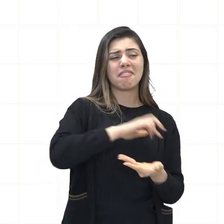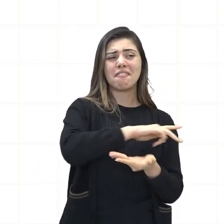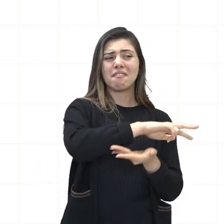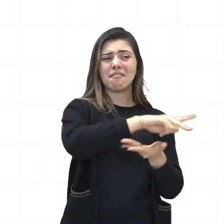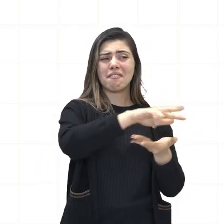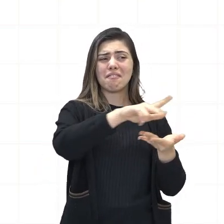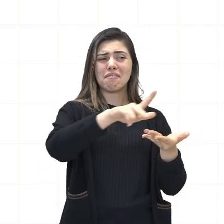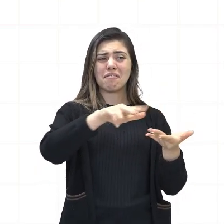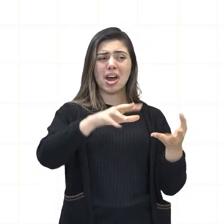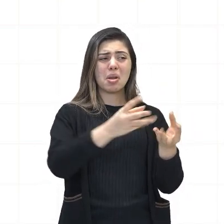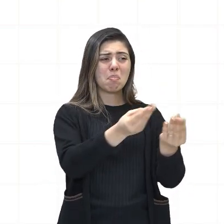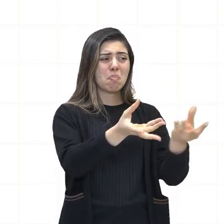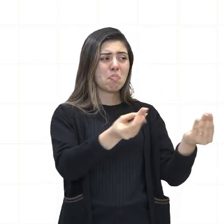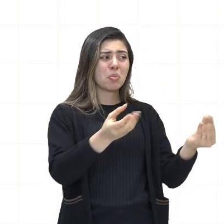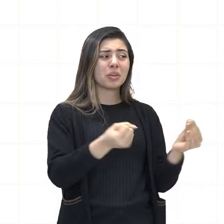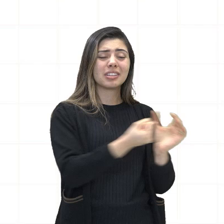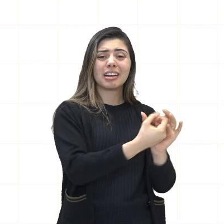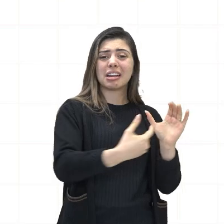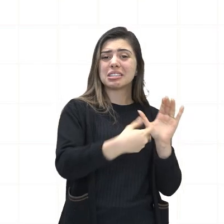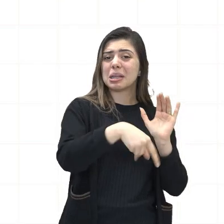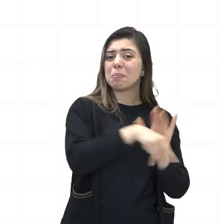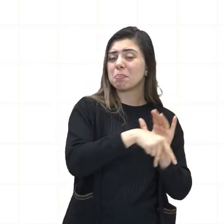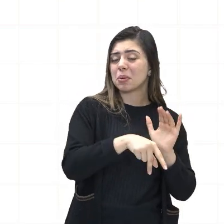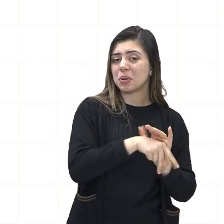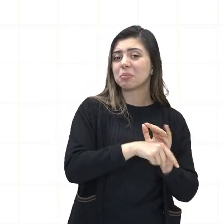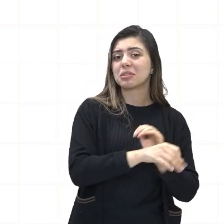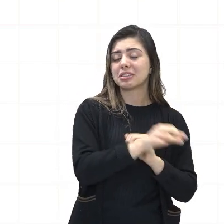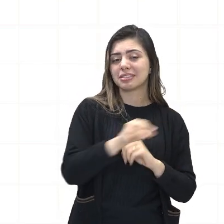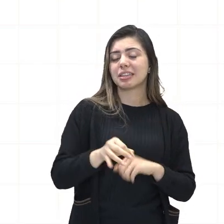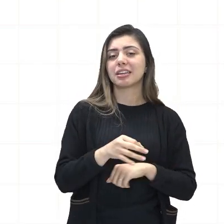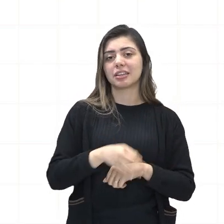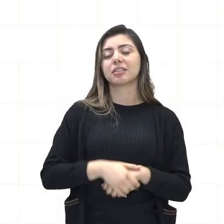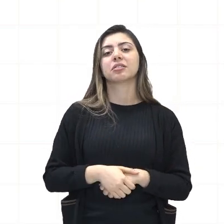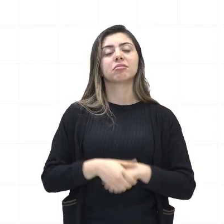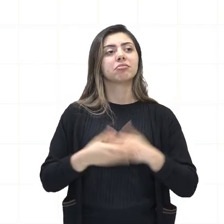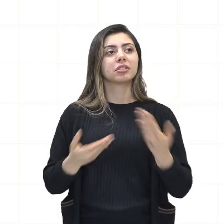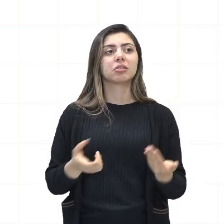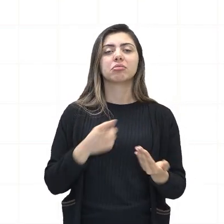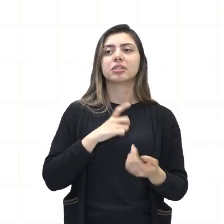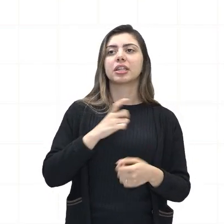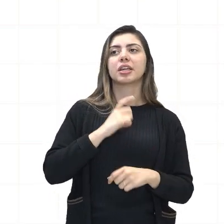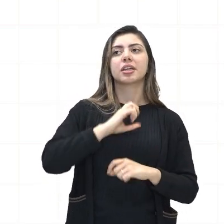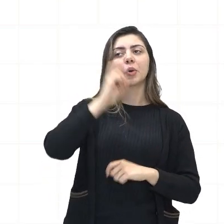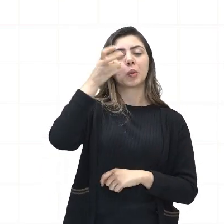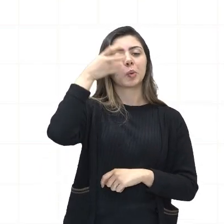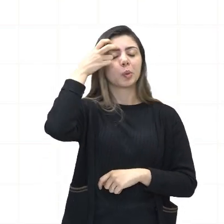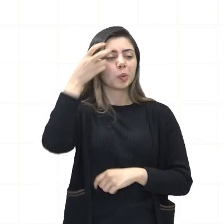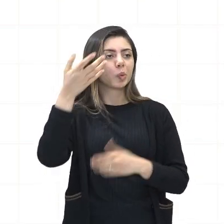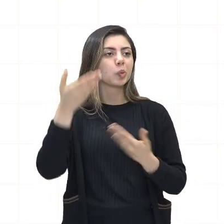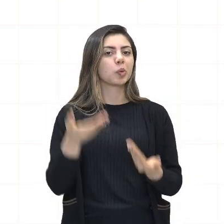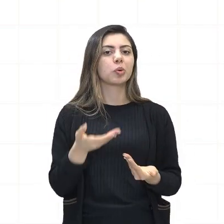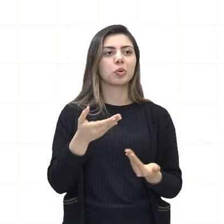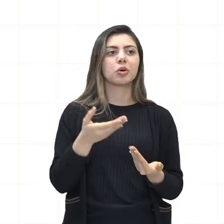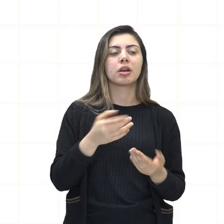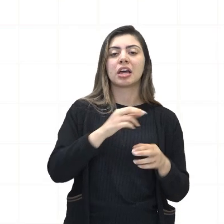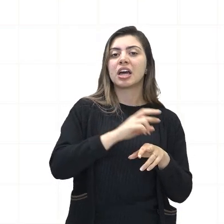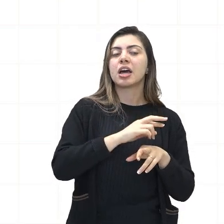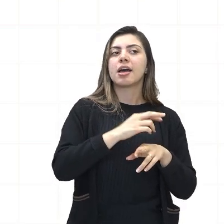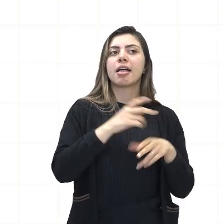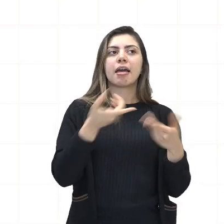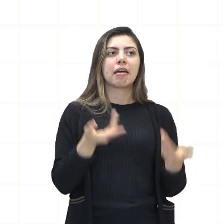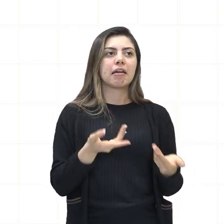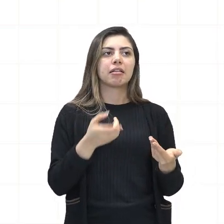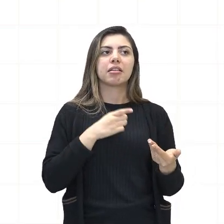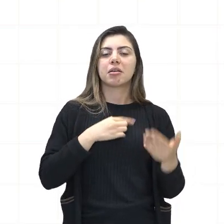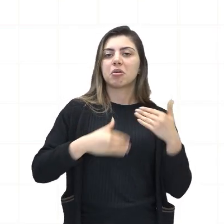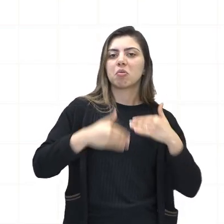existiram milhares, né? Com características, com traços, com elementos culturais diferentes, e na